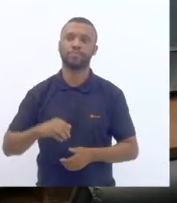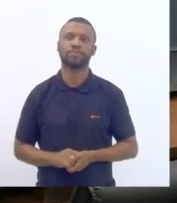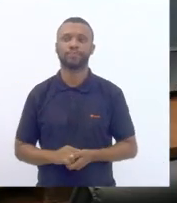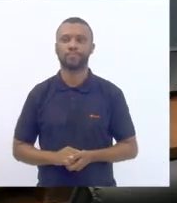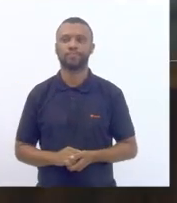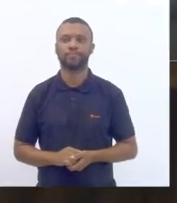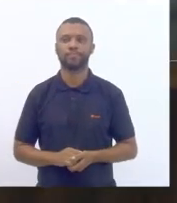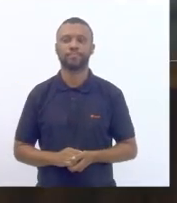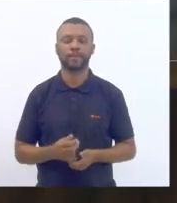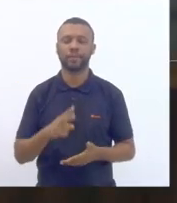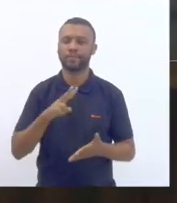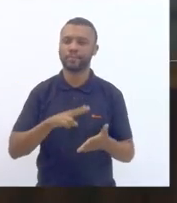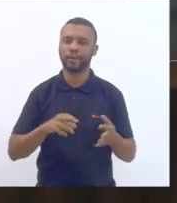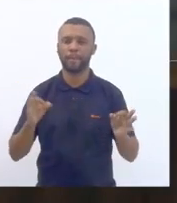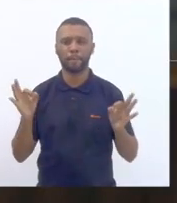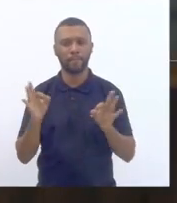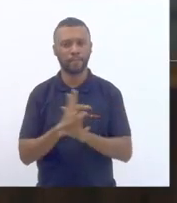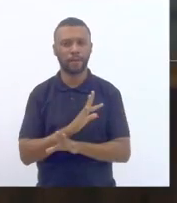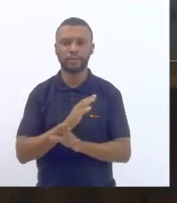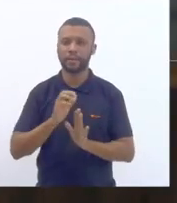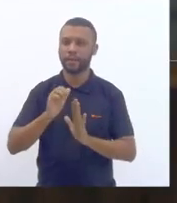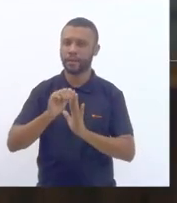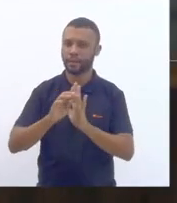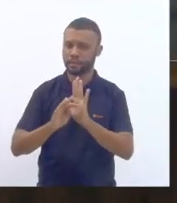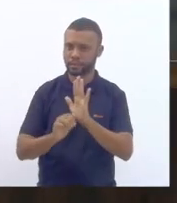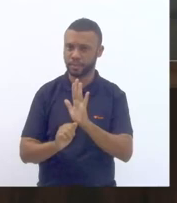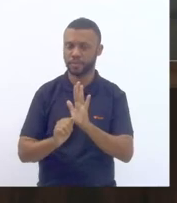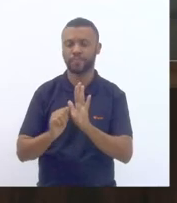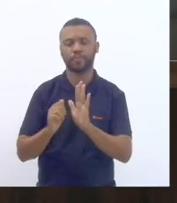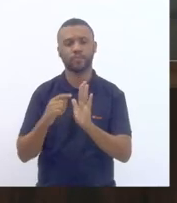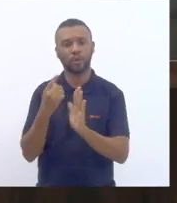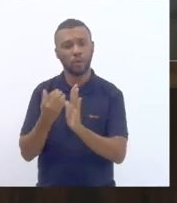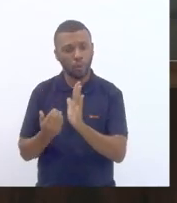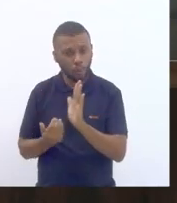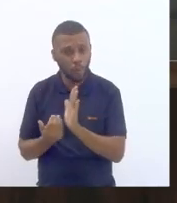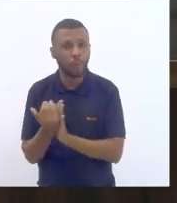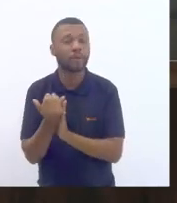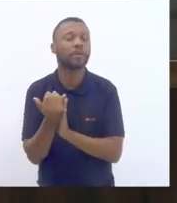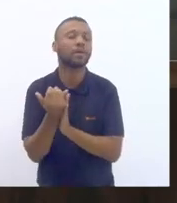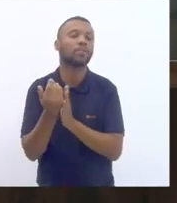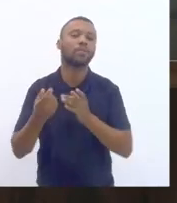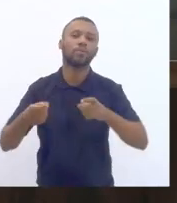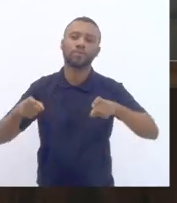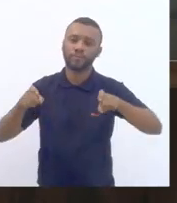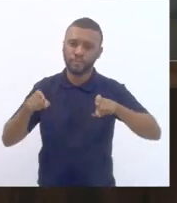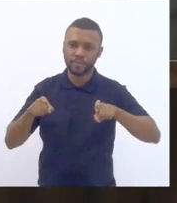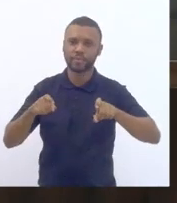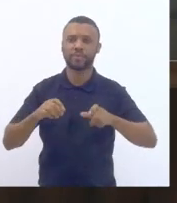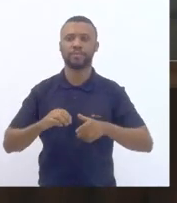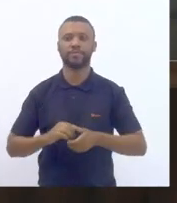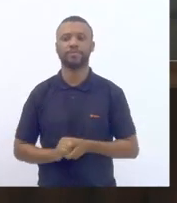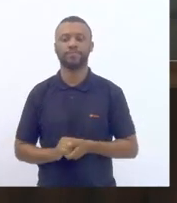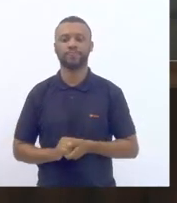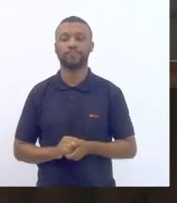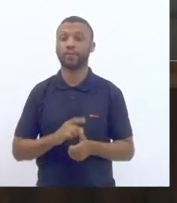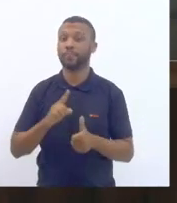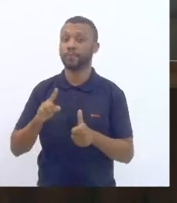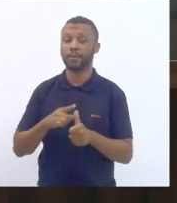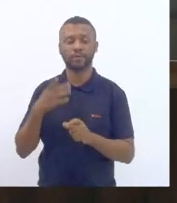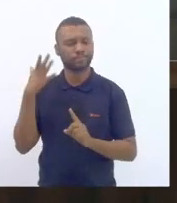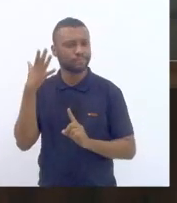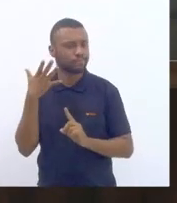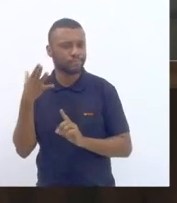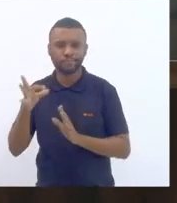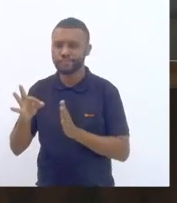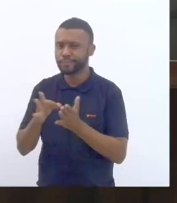a lida e aprovada a ata passa-se ao expediente Inicial primeiro orador